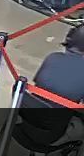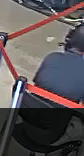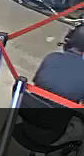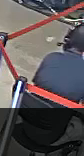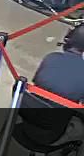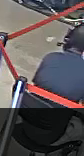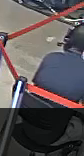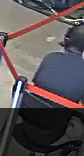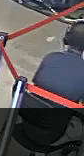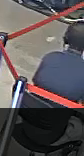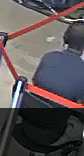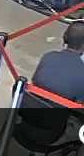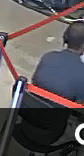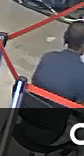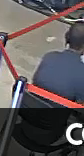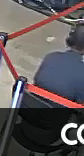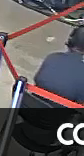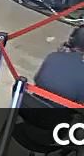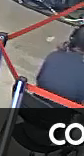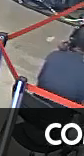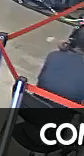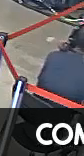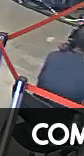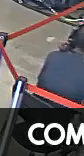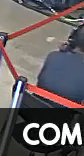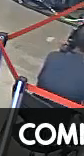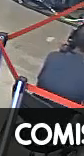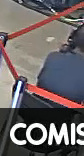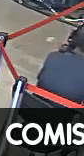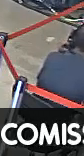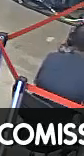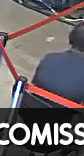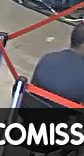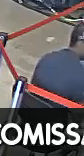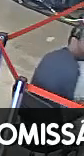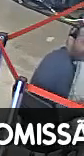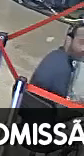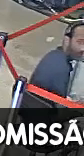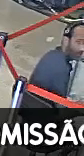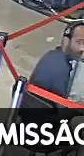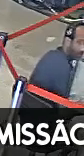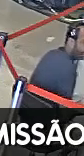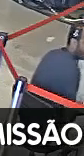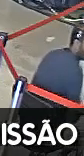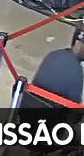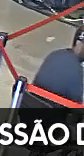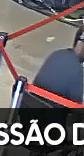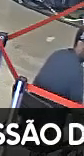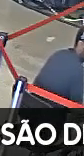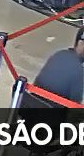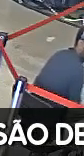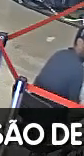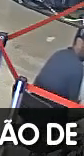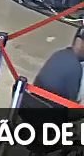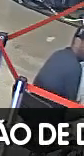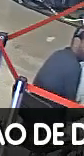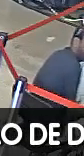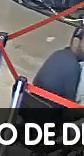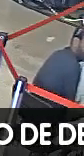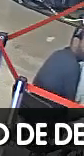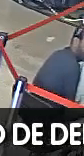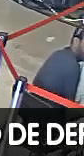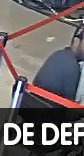e a execução precária da Lei Estadual número 21.121, de 3